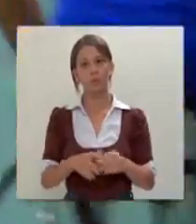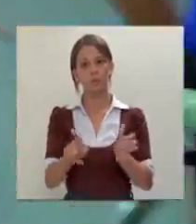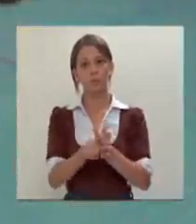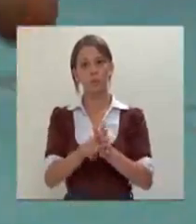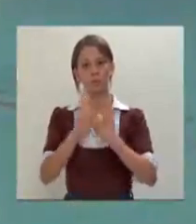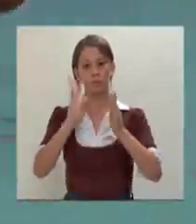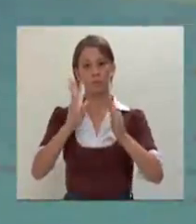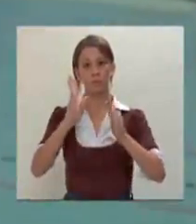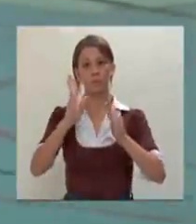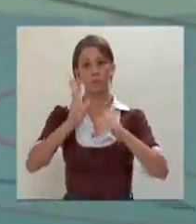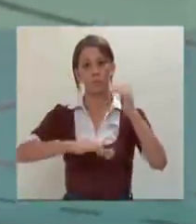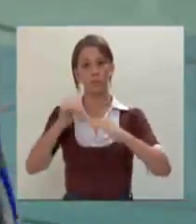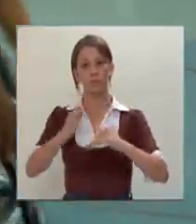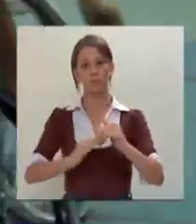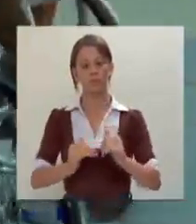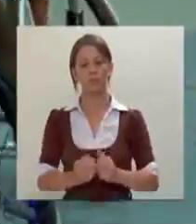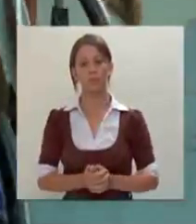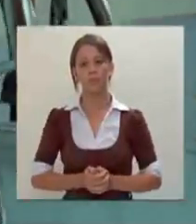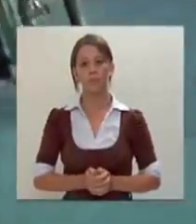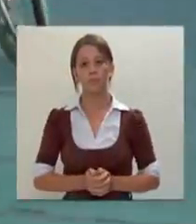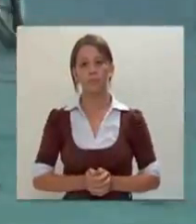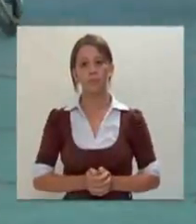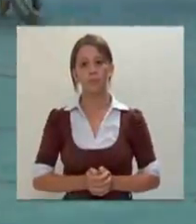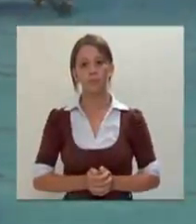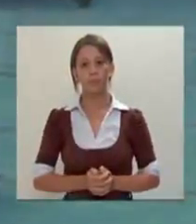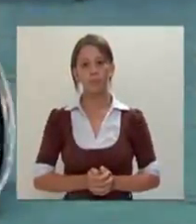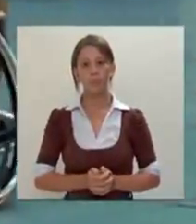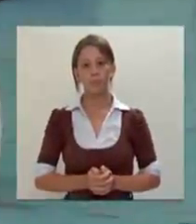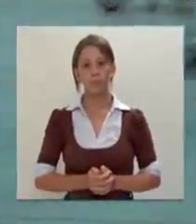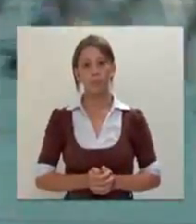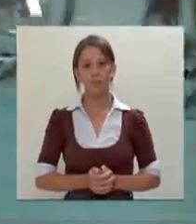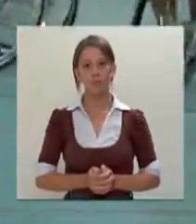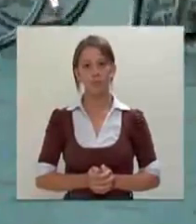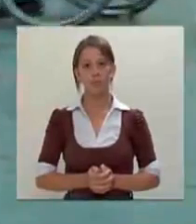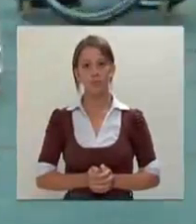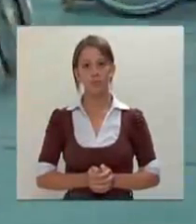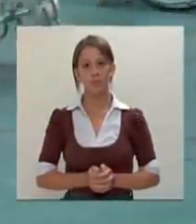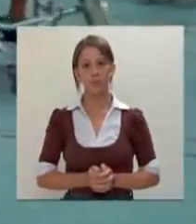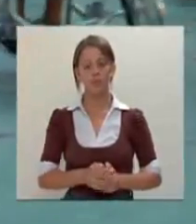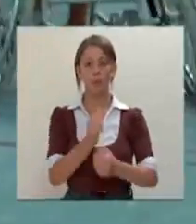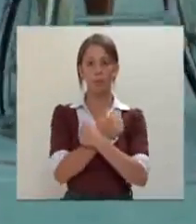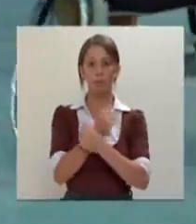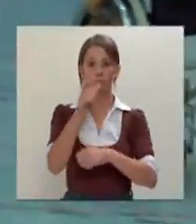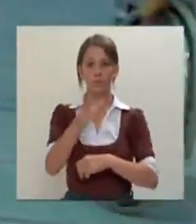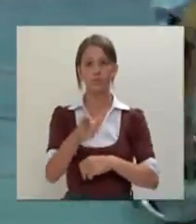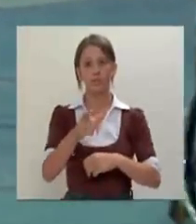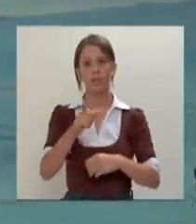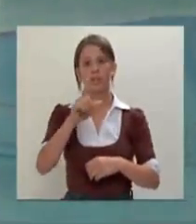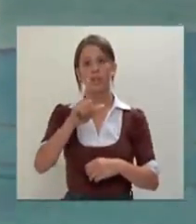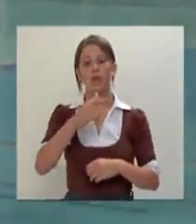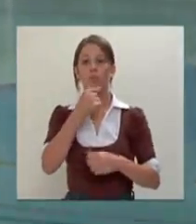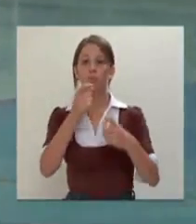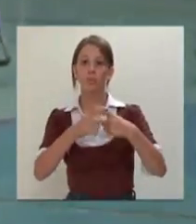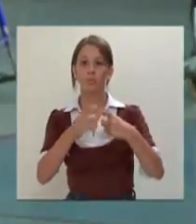A partida animou quem estava assistindo. As jogadas atrapalhadas renderam boas risadas e apenas duas cestas para